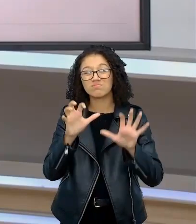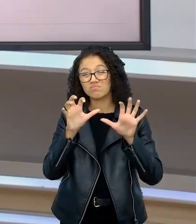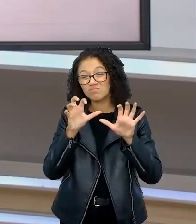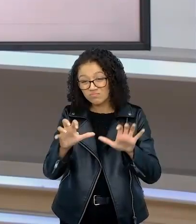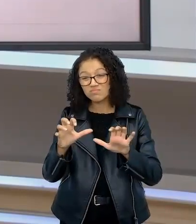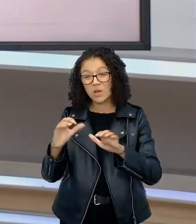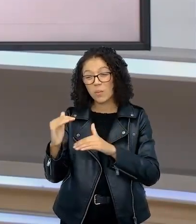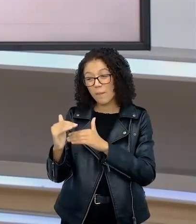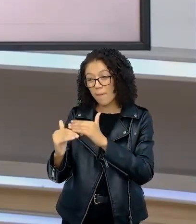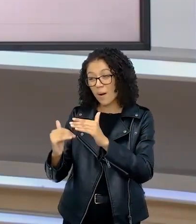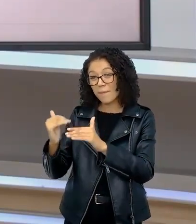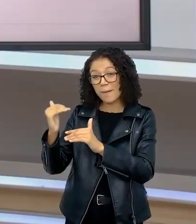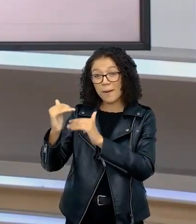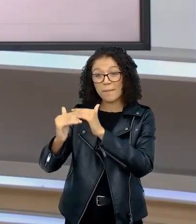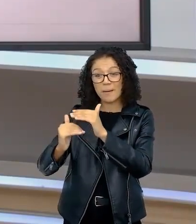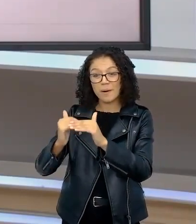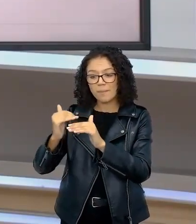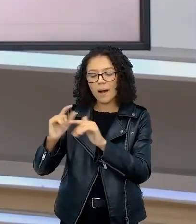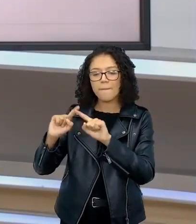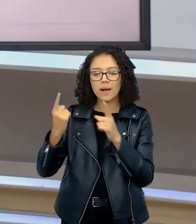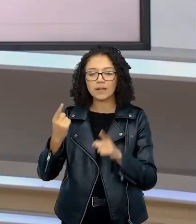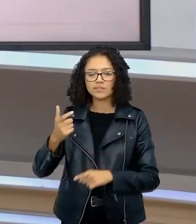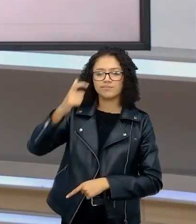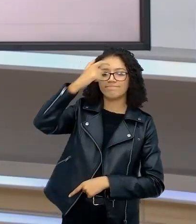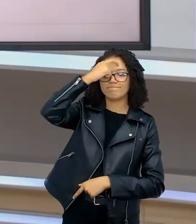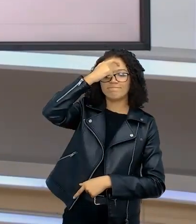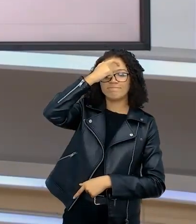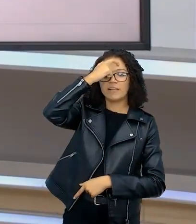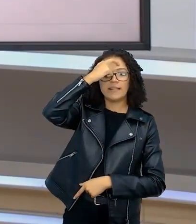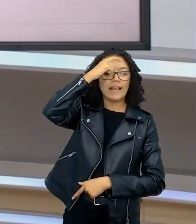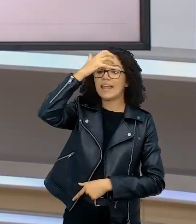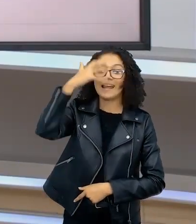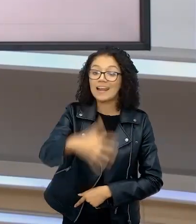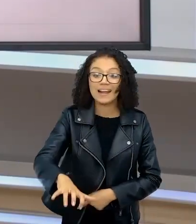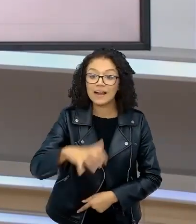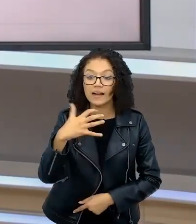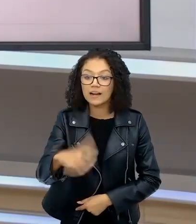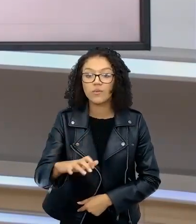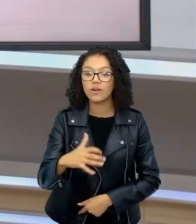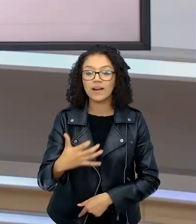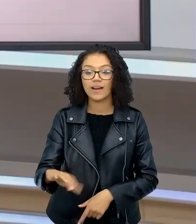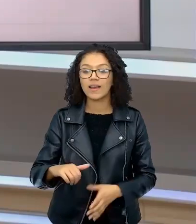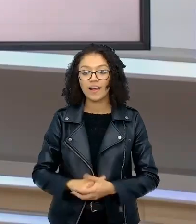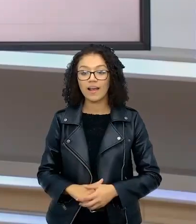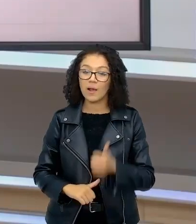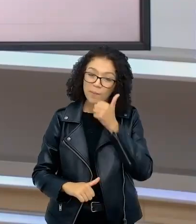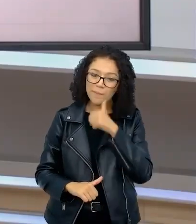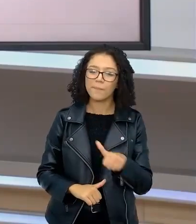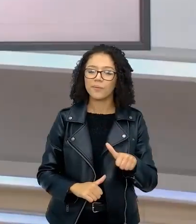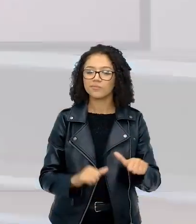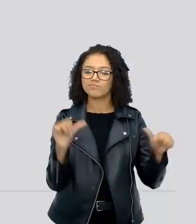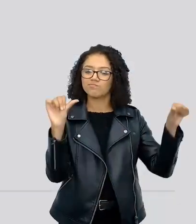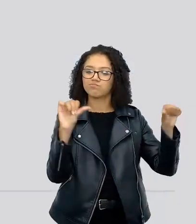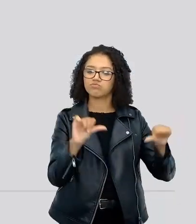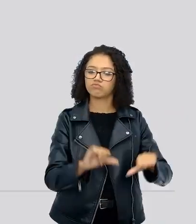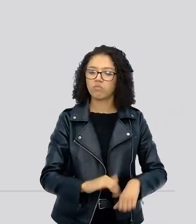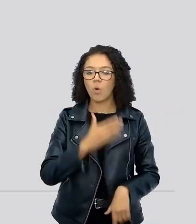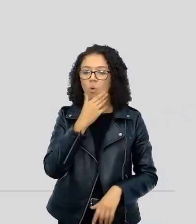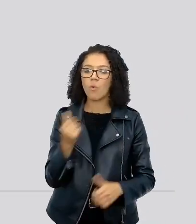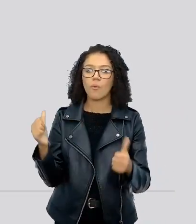comportamentos que eles não querem reproduzir e o quanto isso está fazendo mal para eles e para nós mulheres. Bom, o primeiro dado